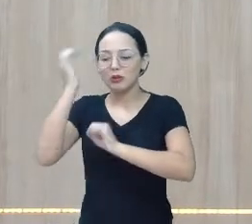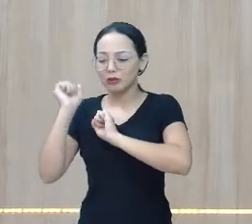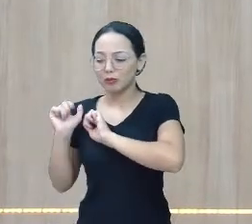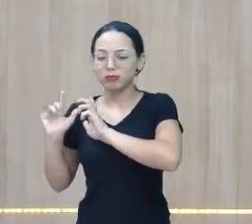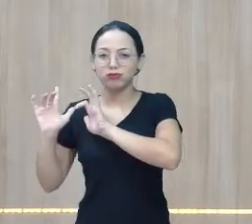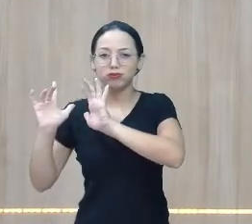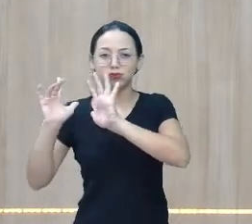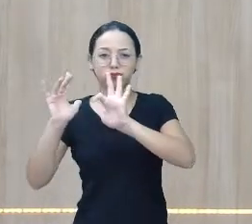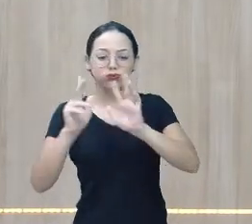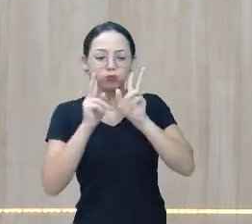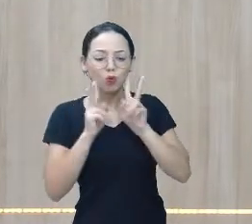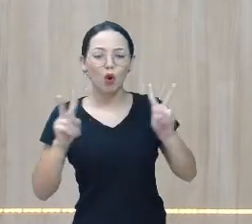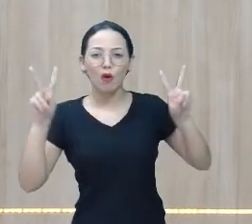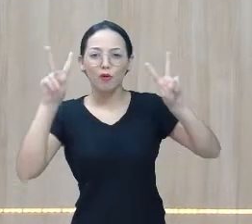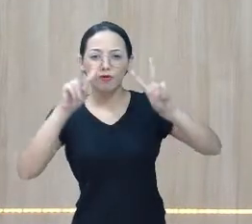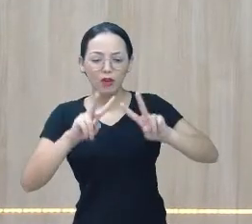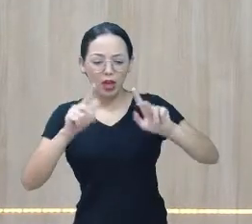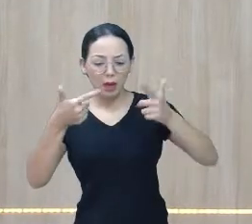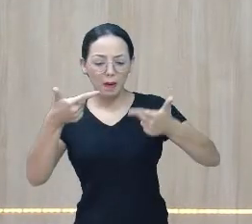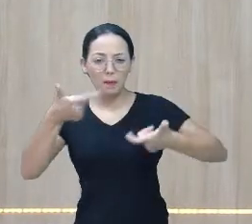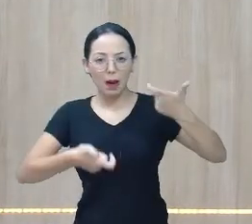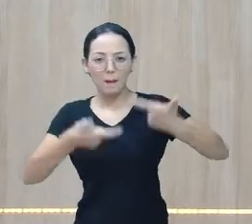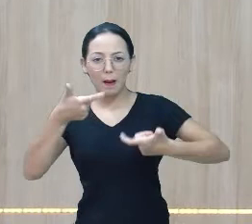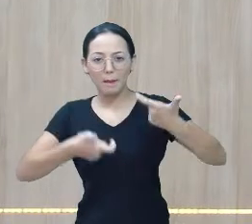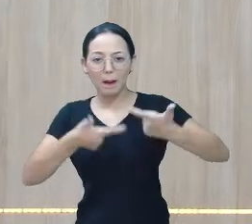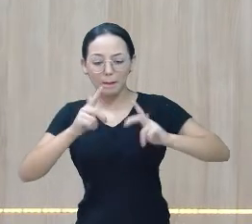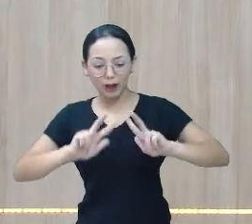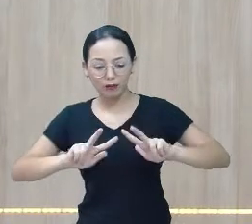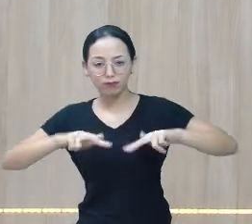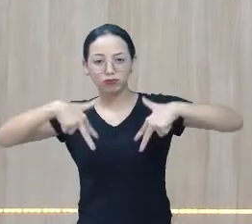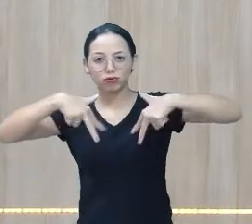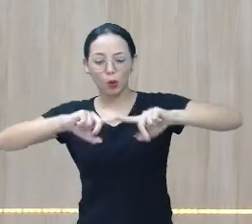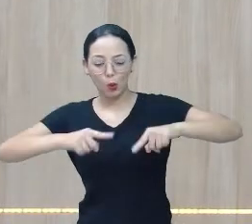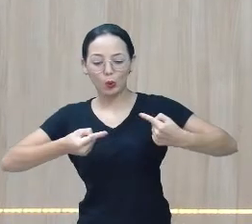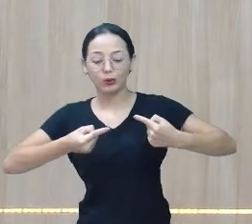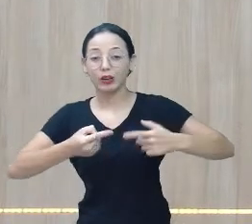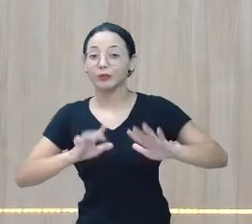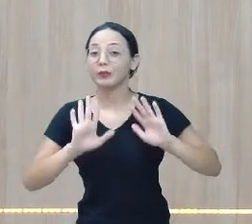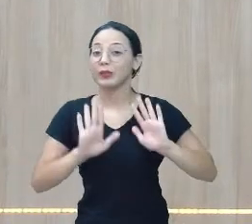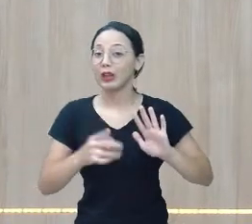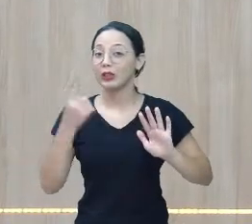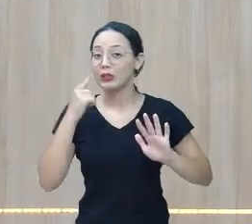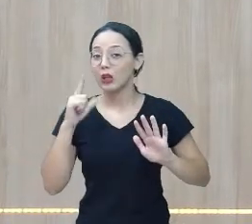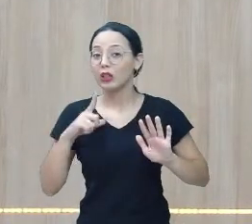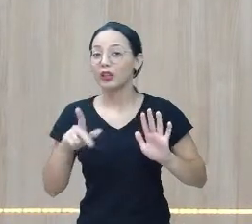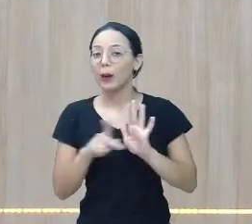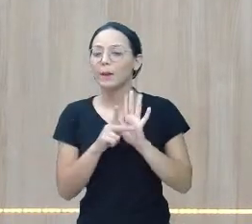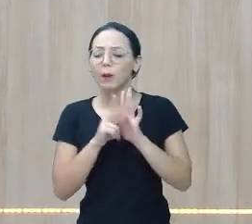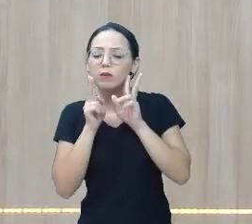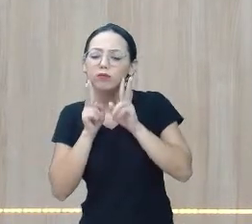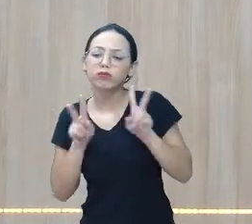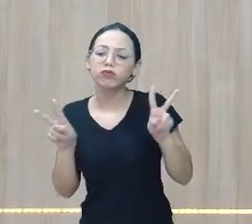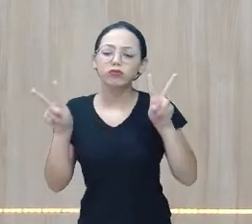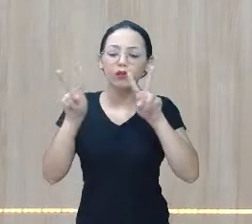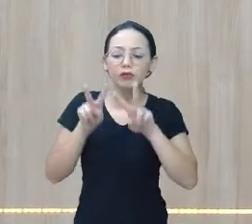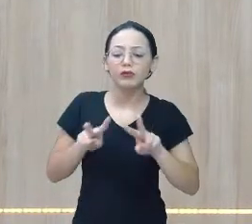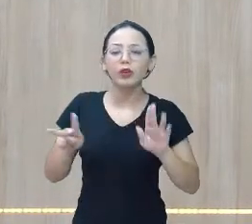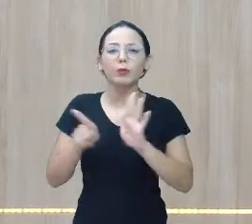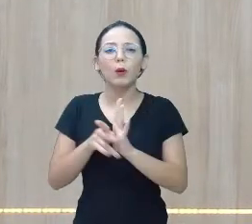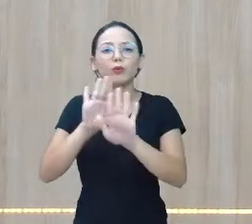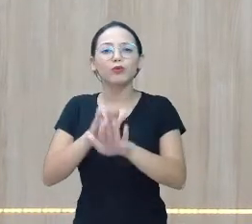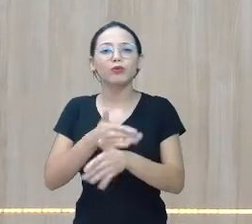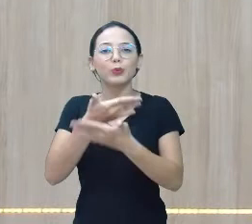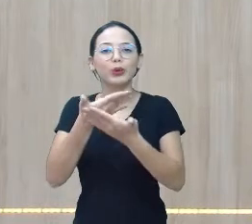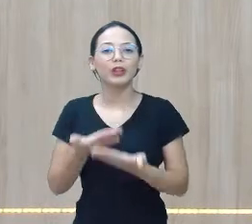população ia ver os gladiadores se enfrentarem, e enquanto eles estavam lá, observando, né, aquele